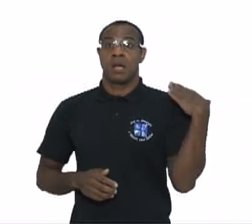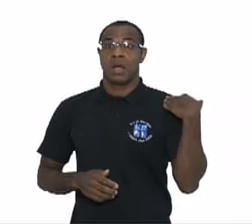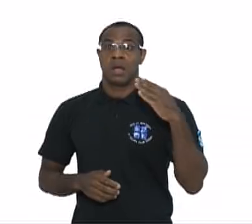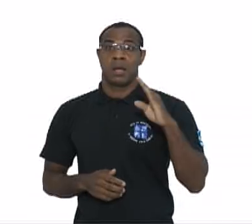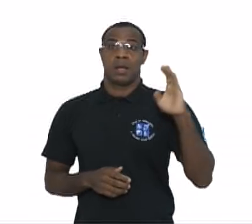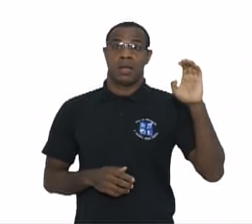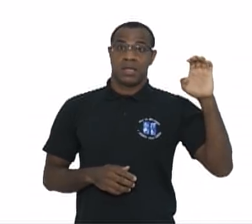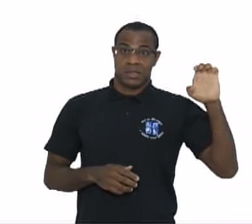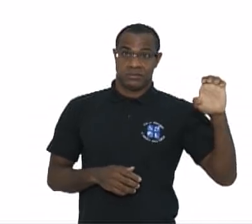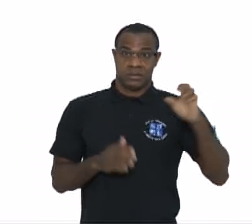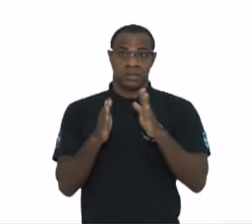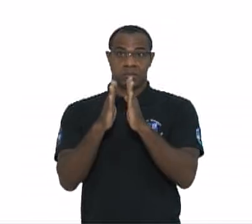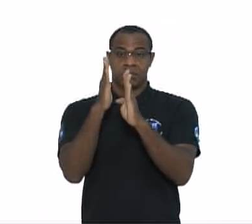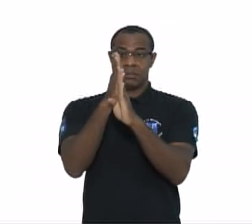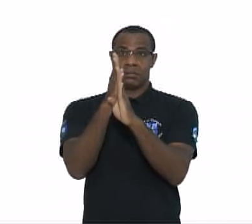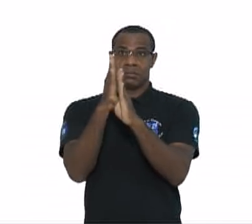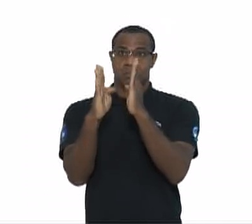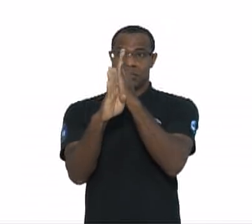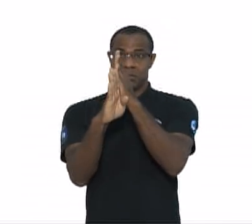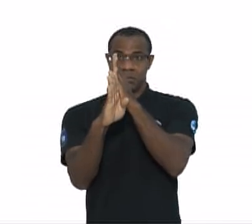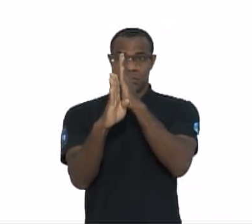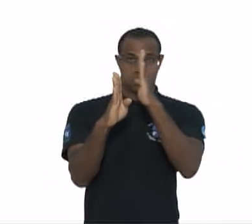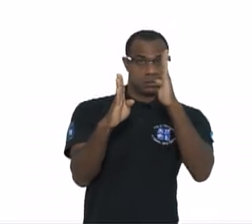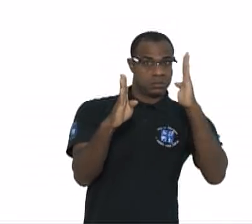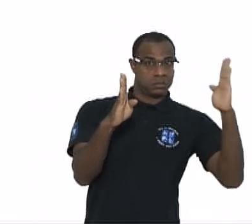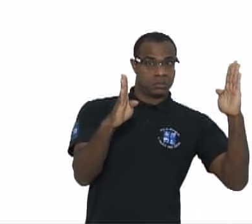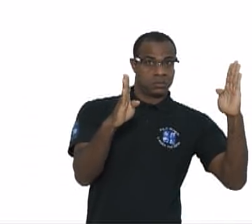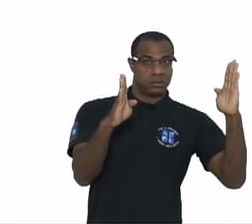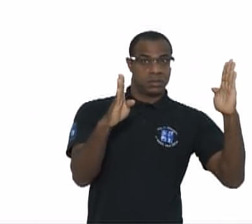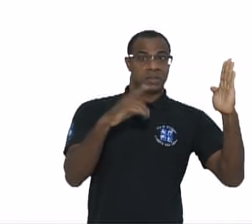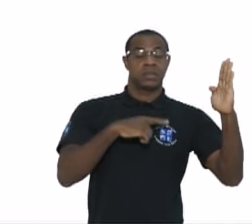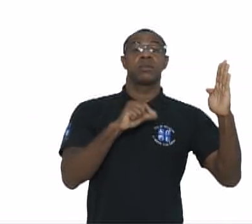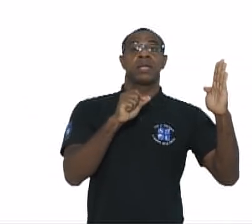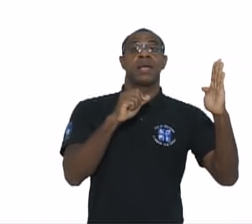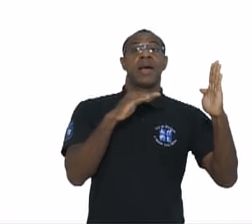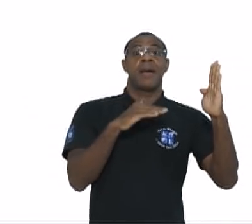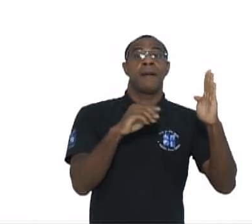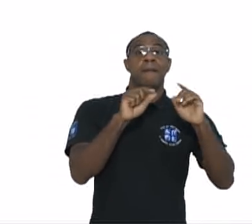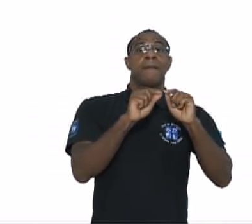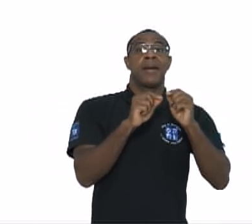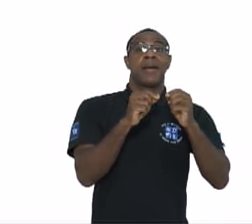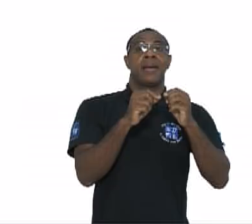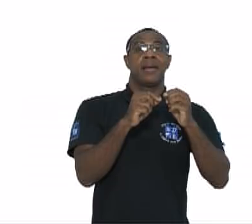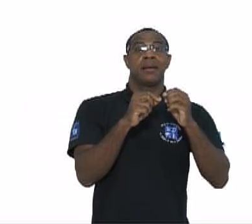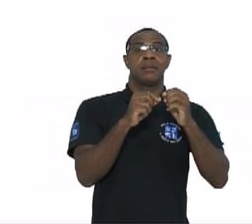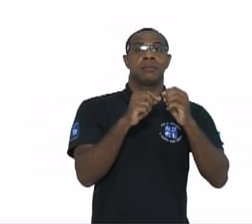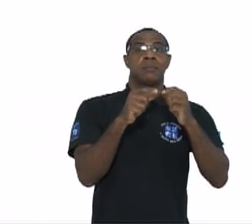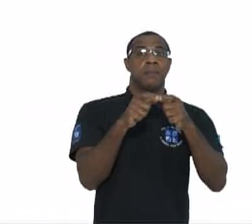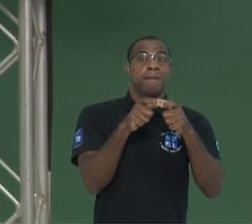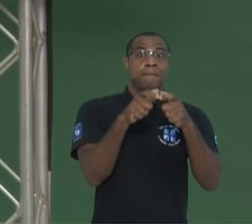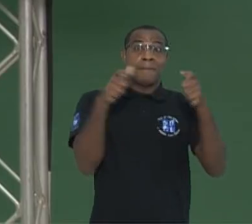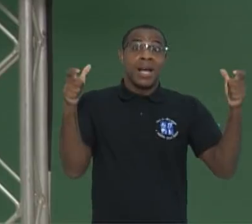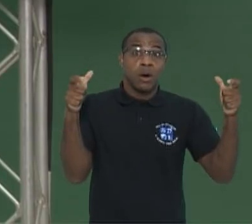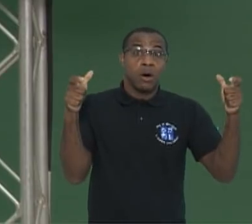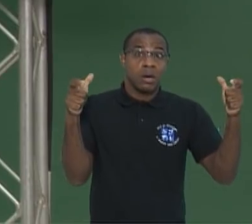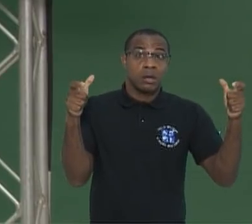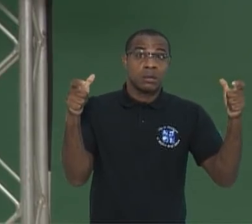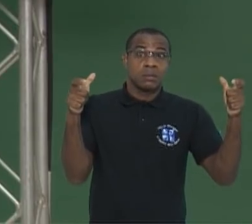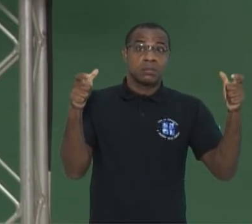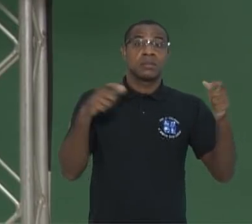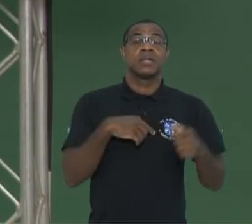nosso metro cúbico fundamental, nós temos as medidas maiores do que o metro cúbico, correto? Então, quais são elas?